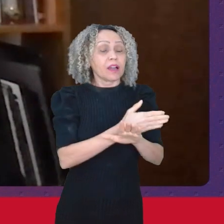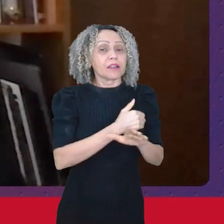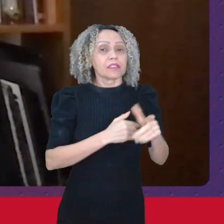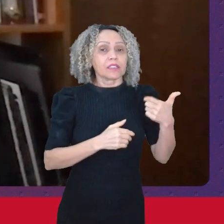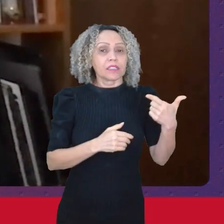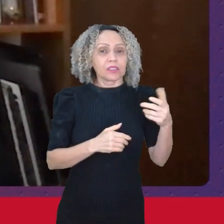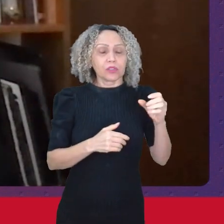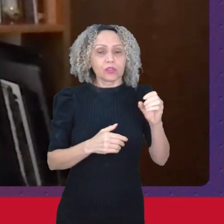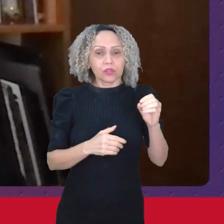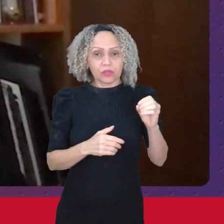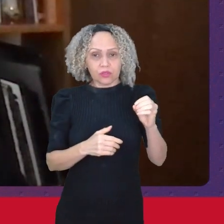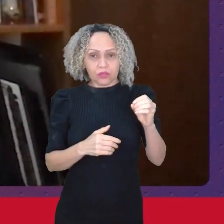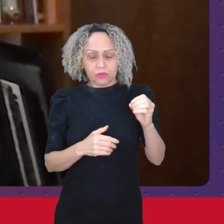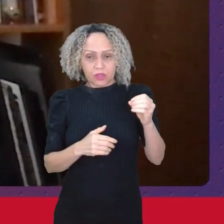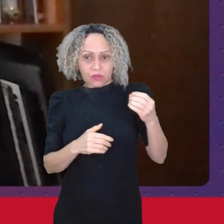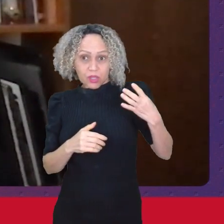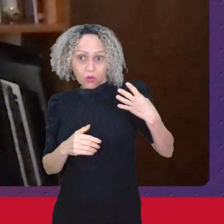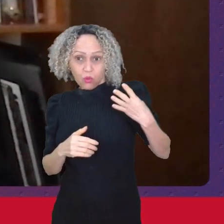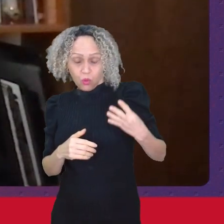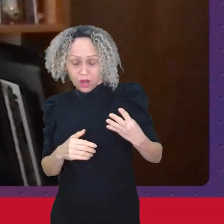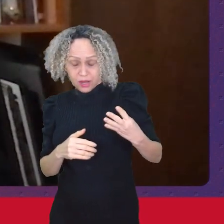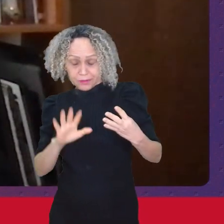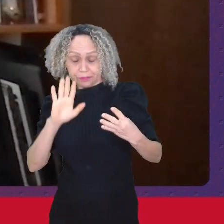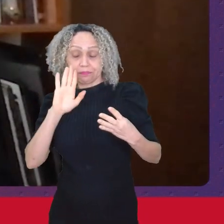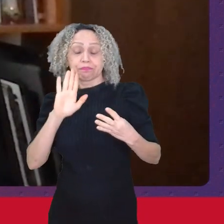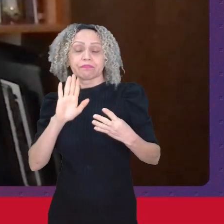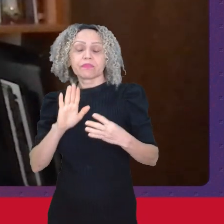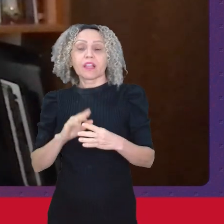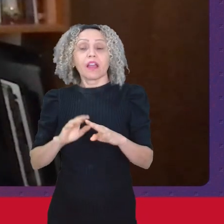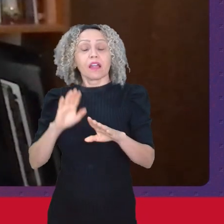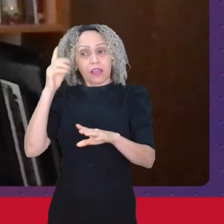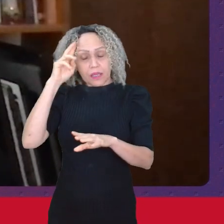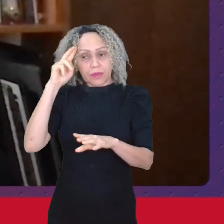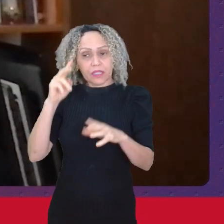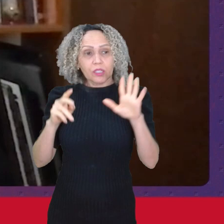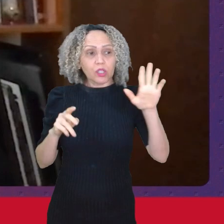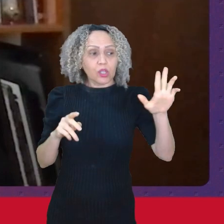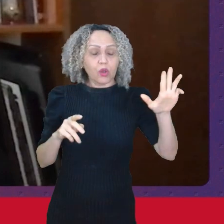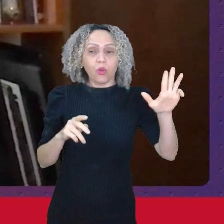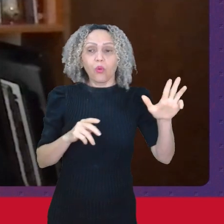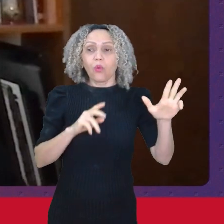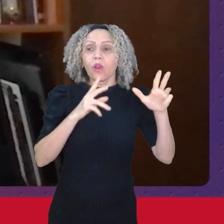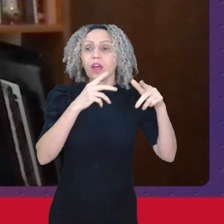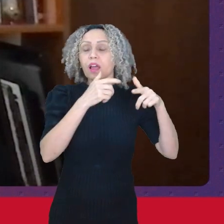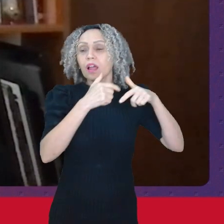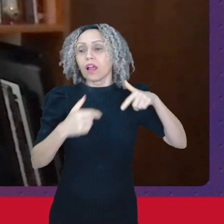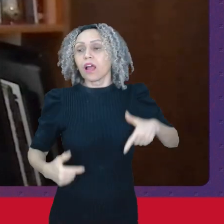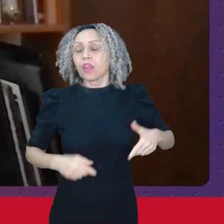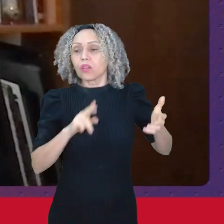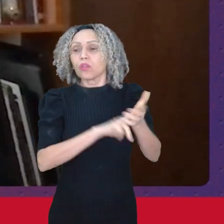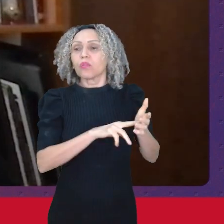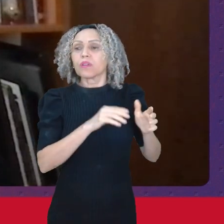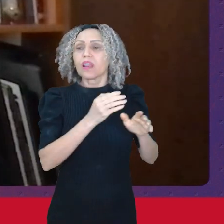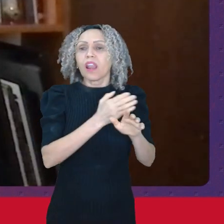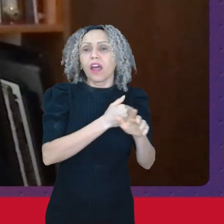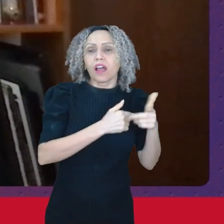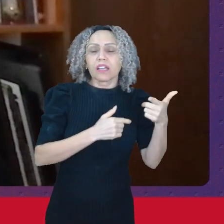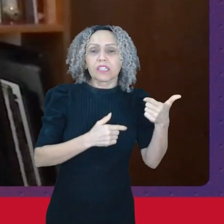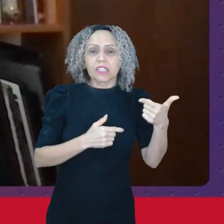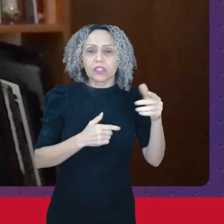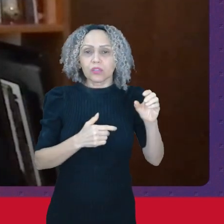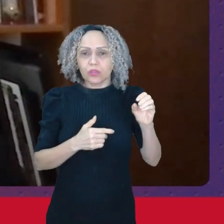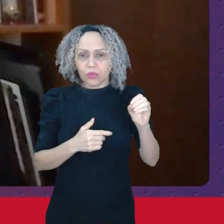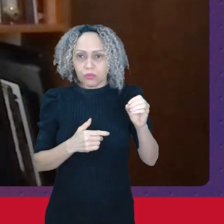conjunto de políticas, o Fome Zero, o próprio Bolsa Família em 2003, um conjunto de medidas para gerar